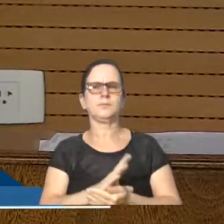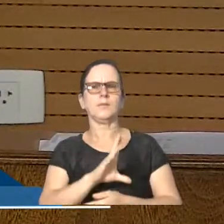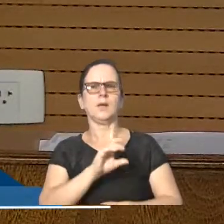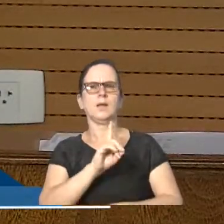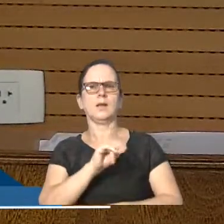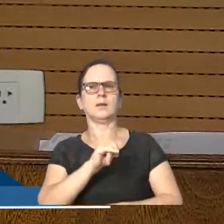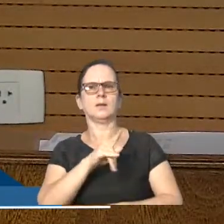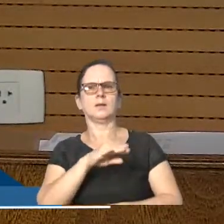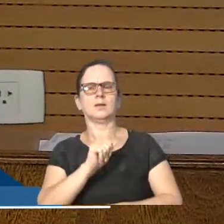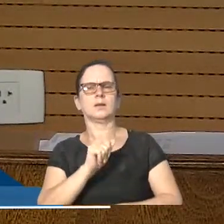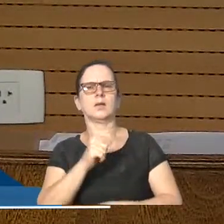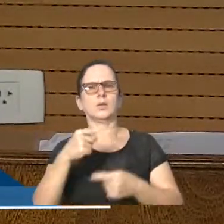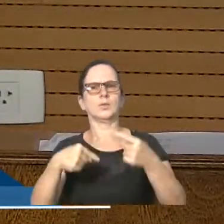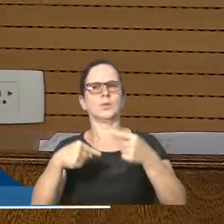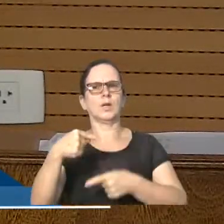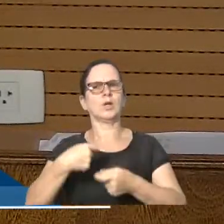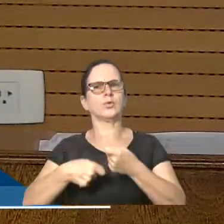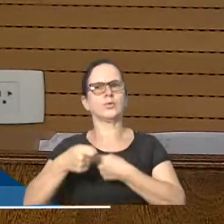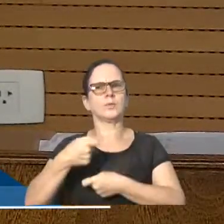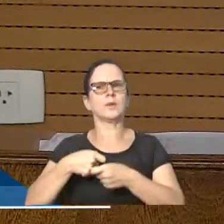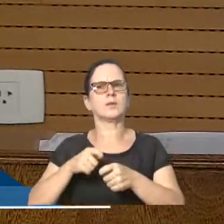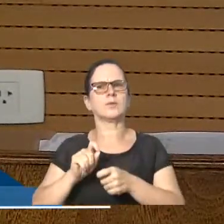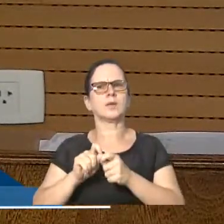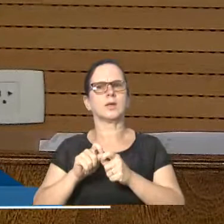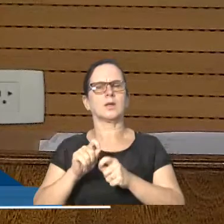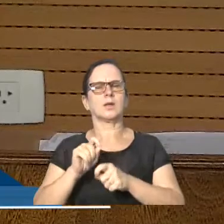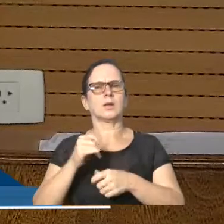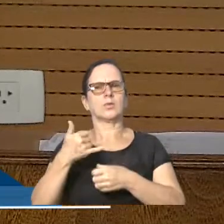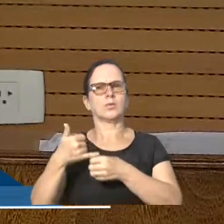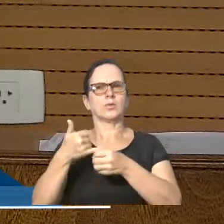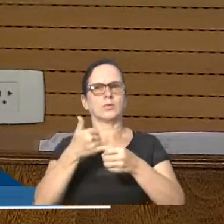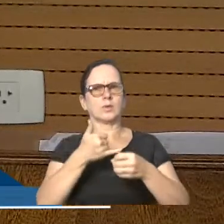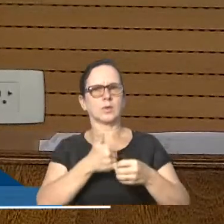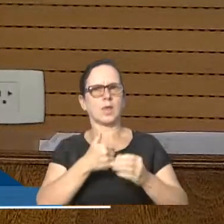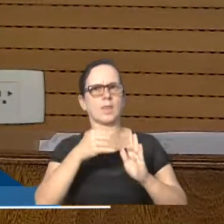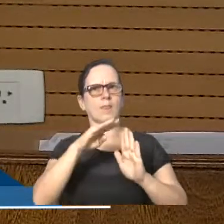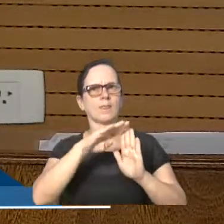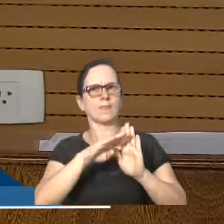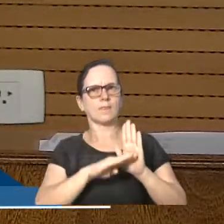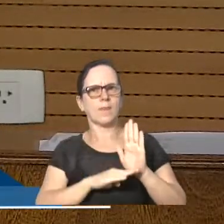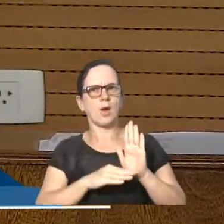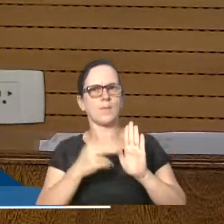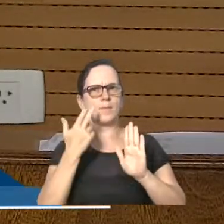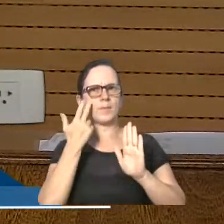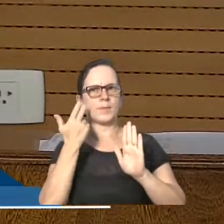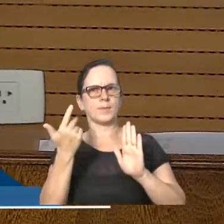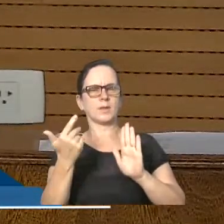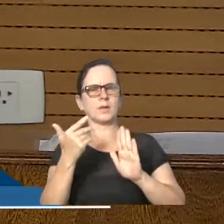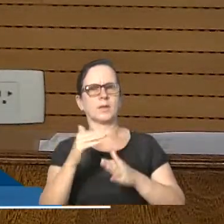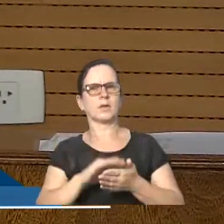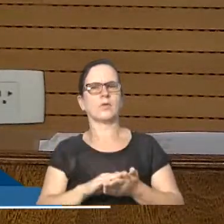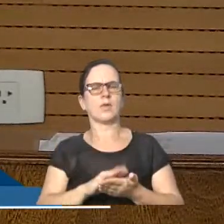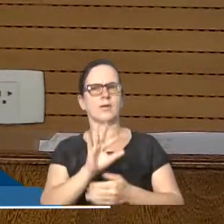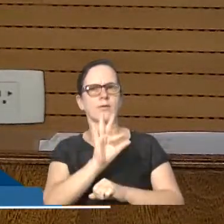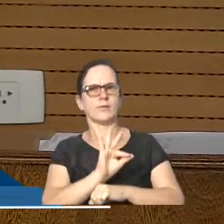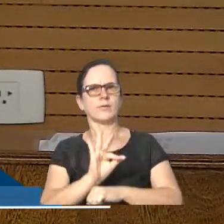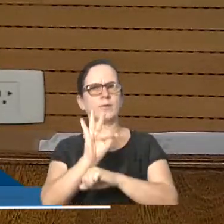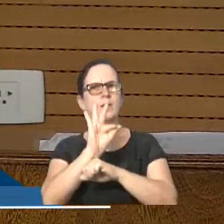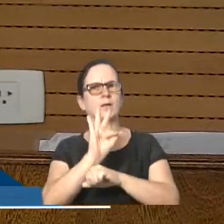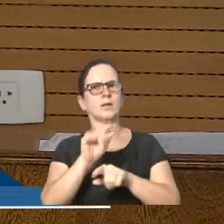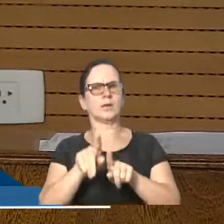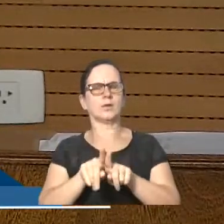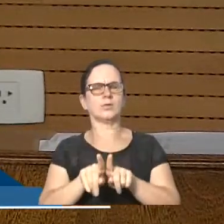Descentralização político-administrativa, cabendo a coordenação e as normas gerais à esfera federal e a coordenação e execução